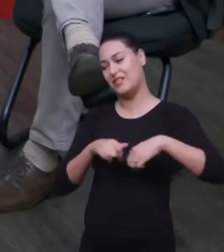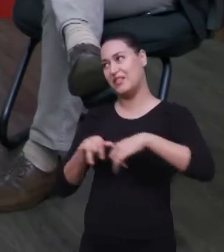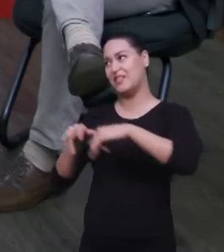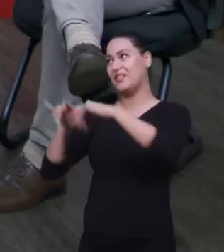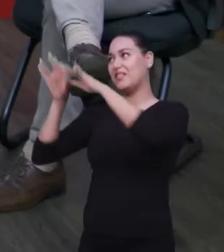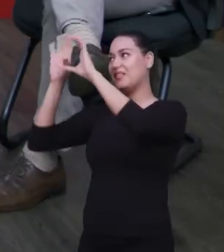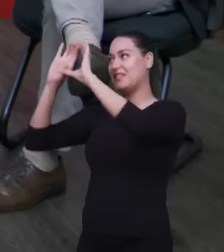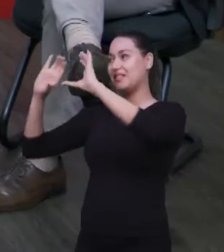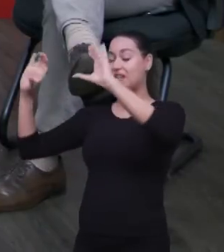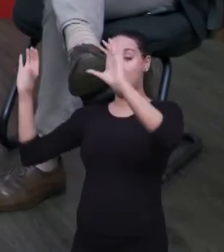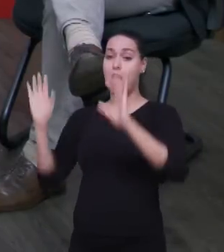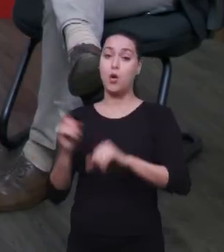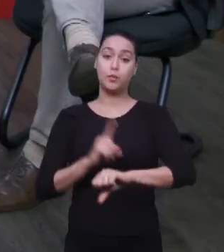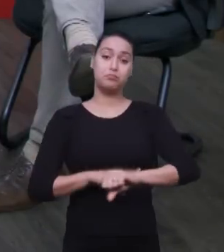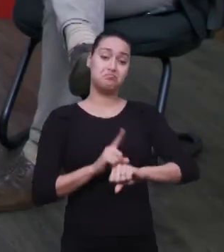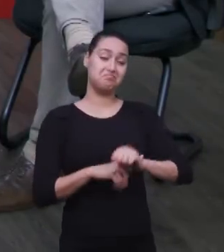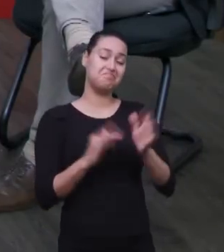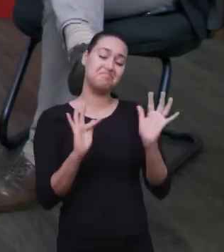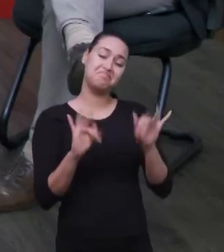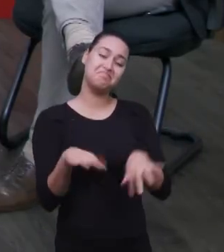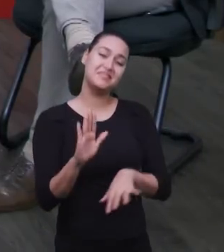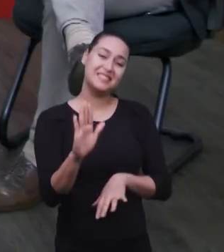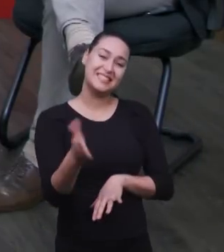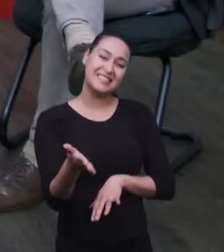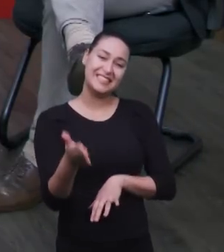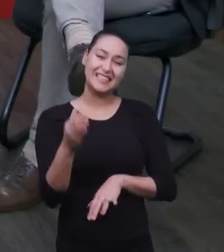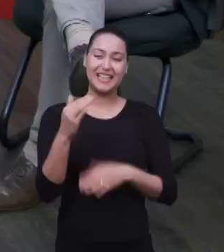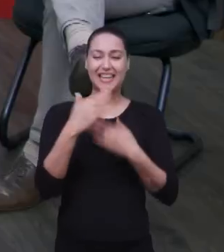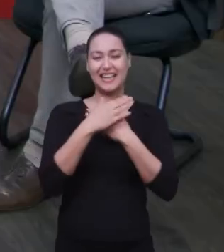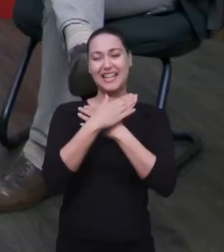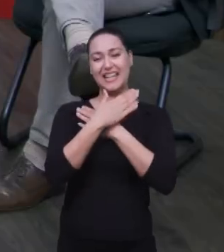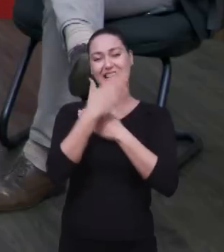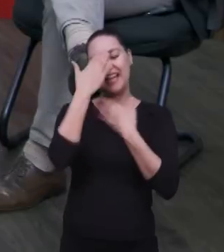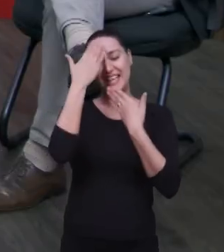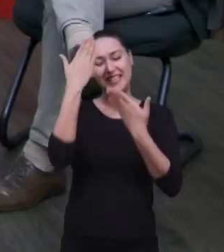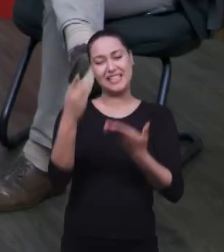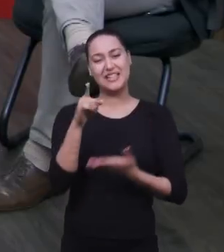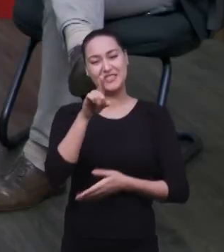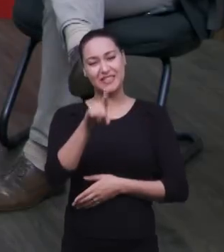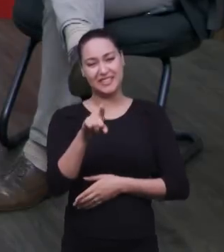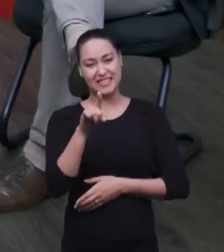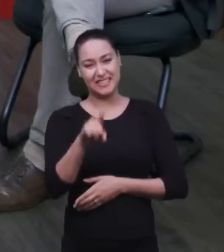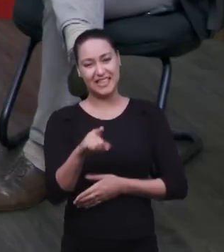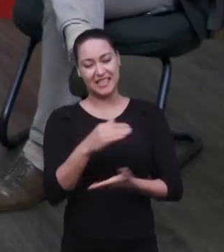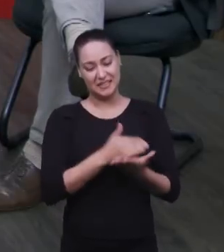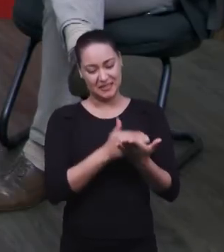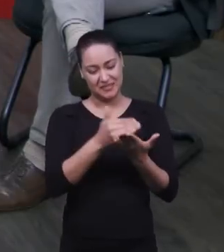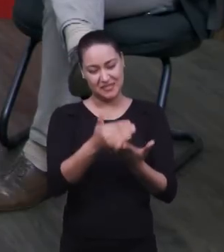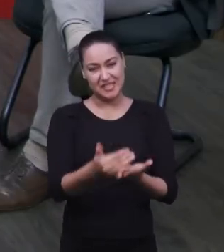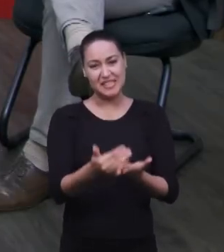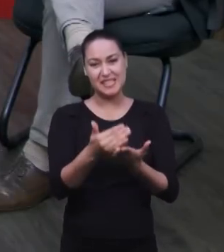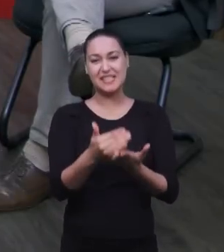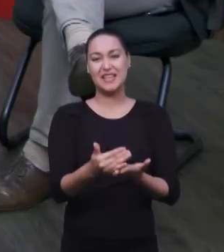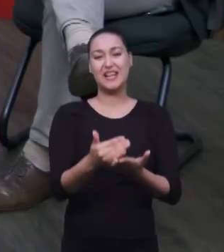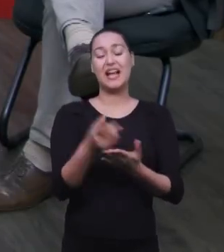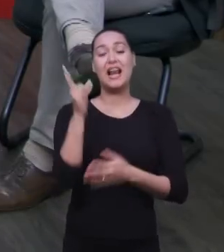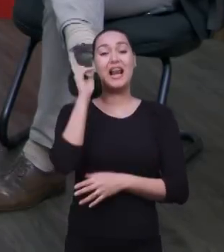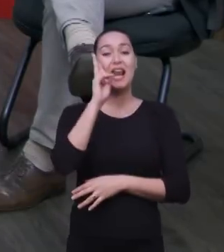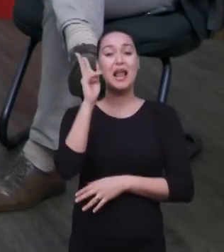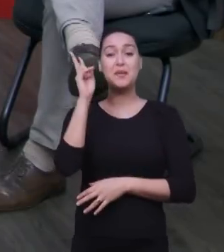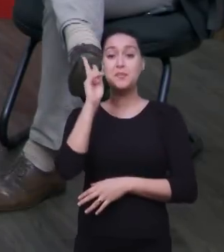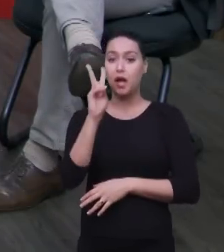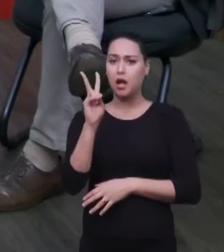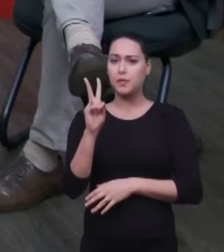Bom, nosso tempo já chegou ao fim. Agradecemos a você que está conosco aqui desde o início desse programa.